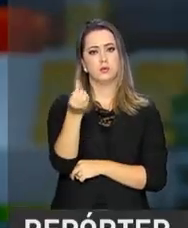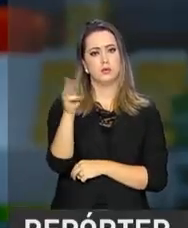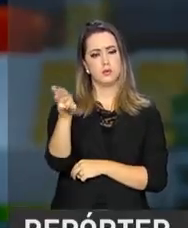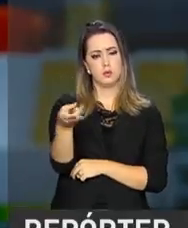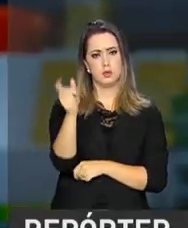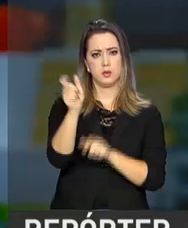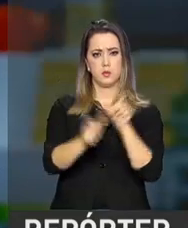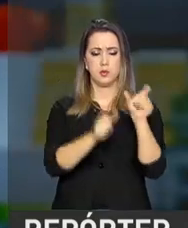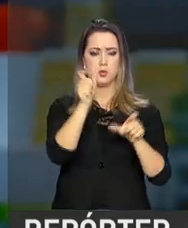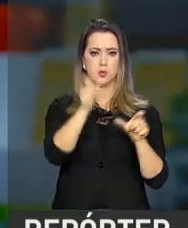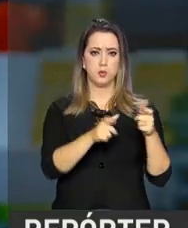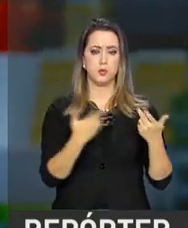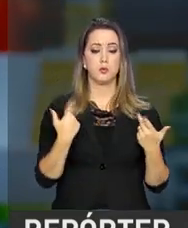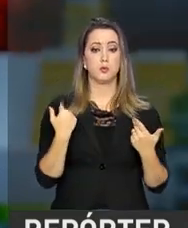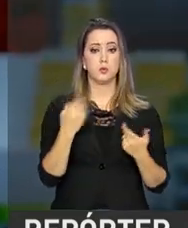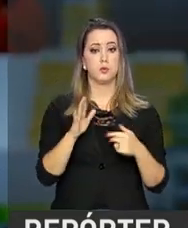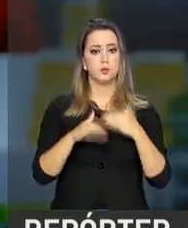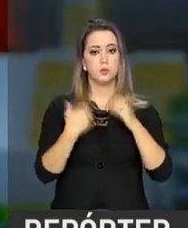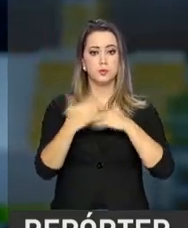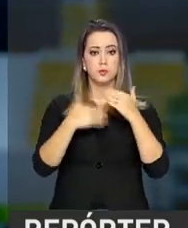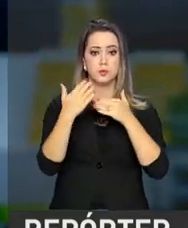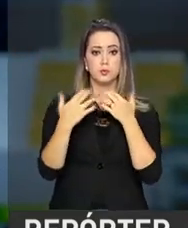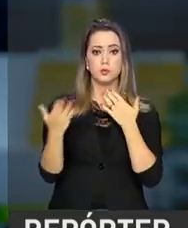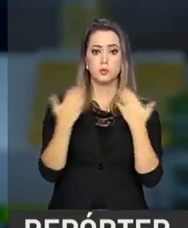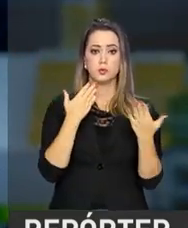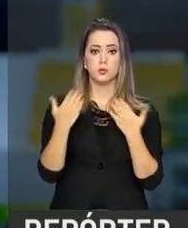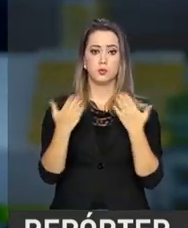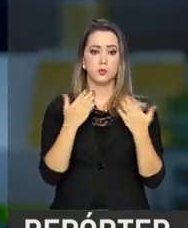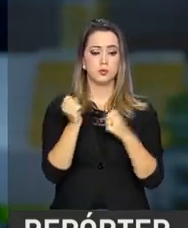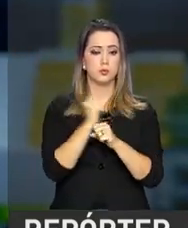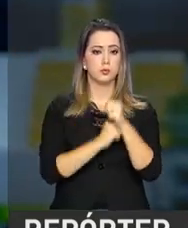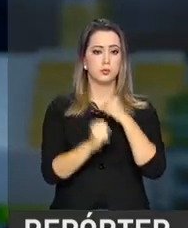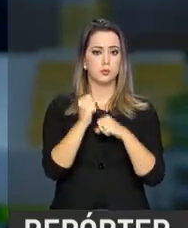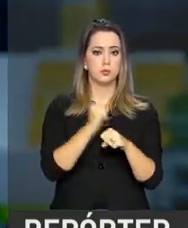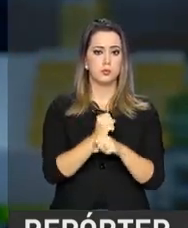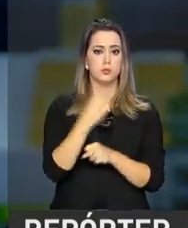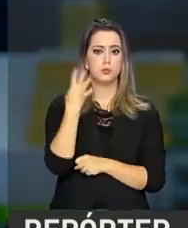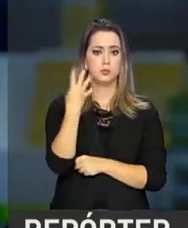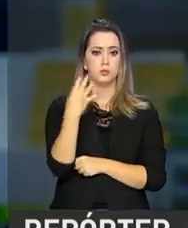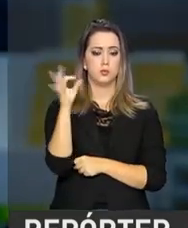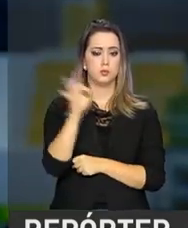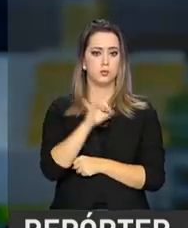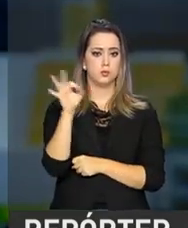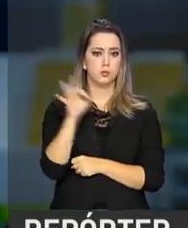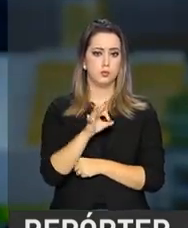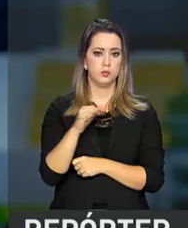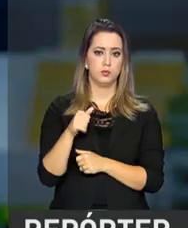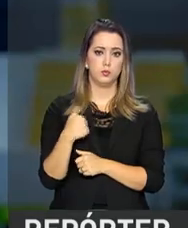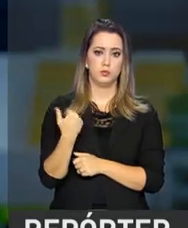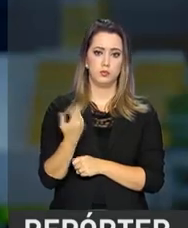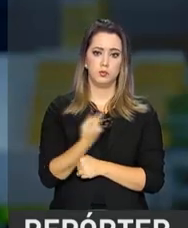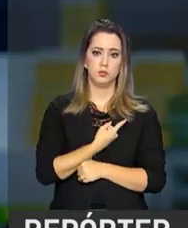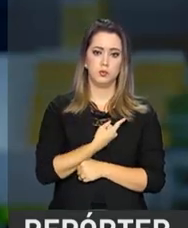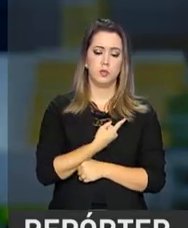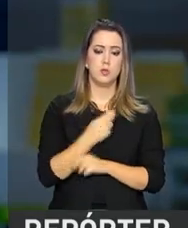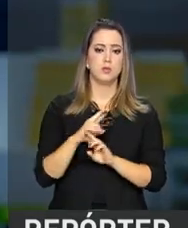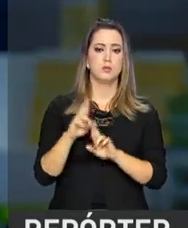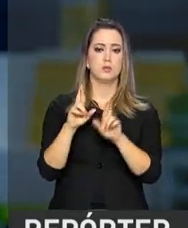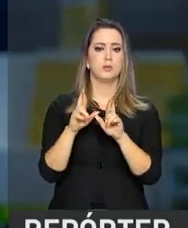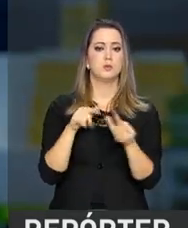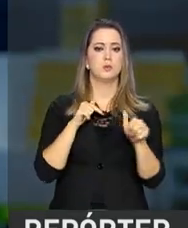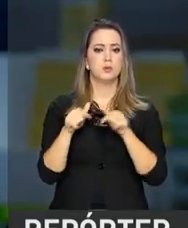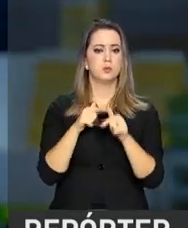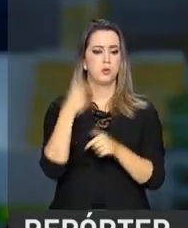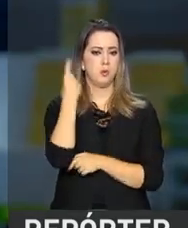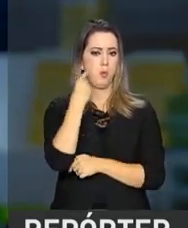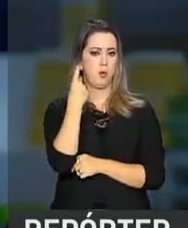de passageiros, num crescimento em relação ao mesmo período do ano passado de 4%. Nós esperamos uma operação